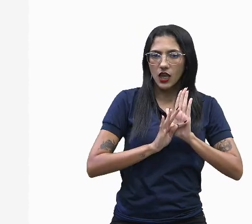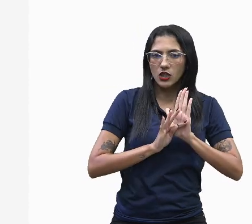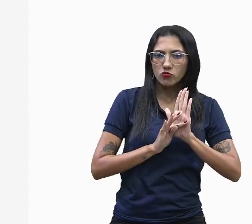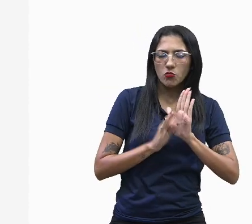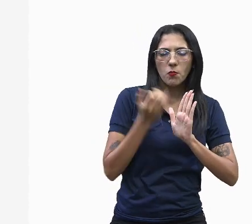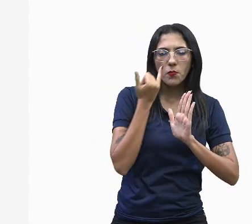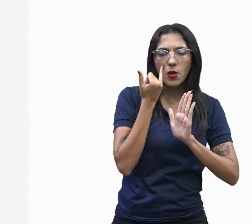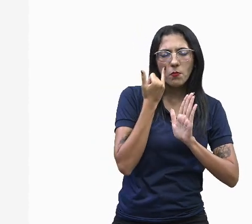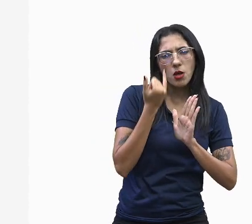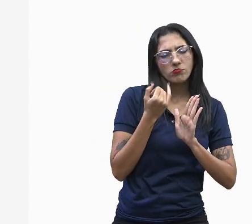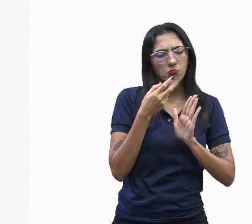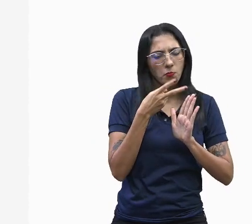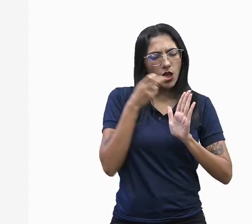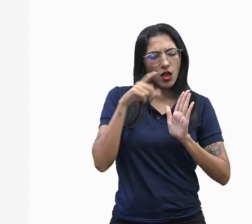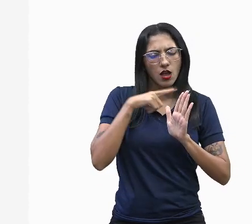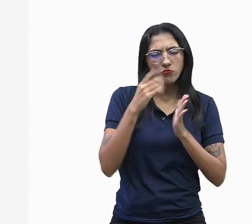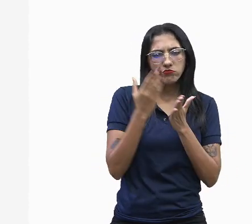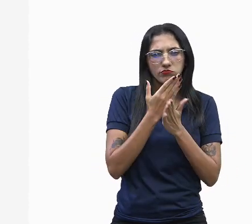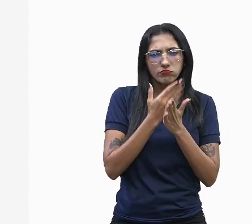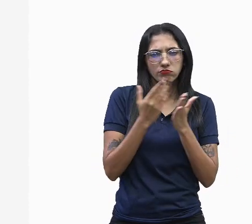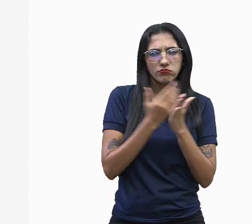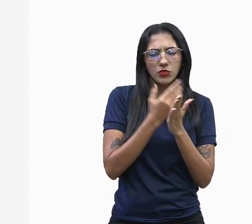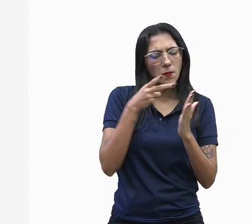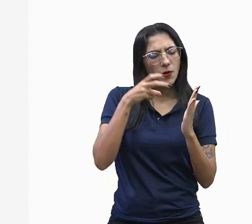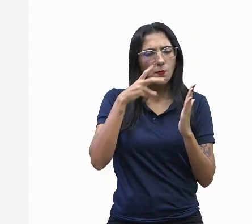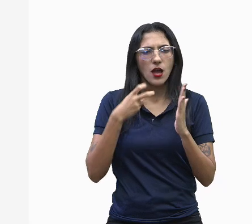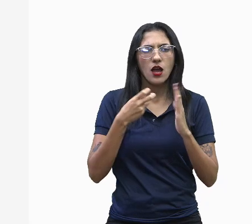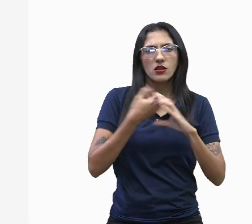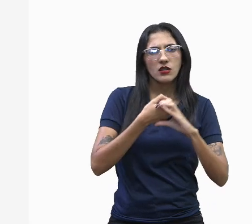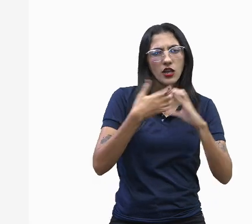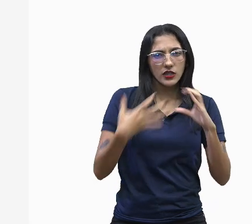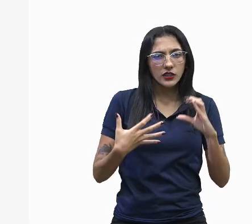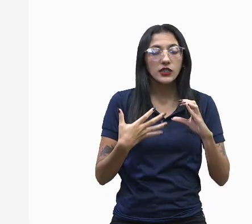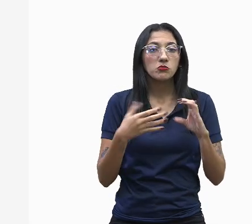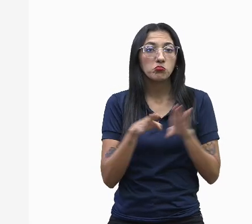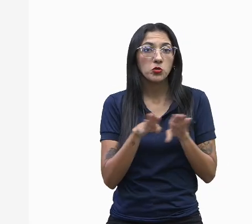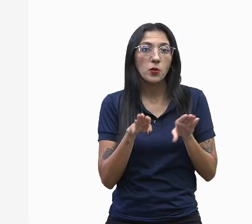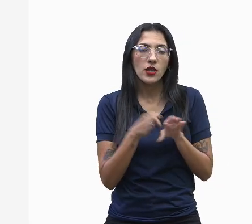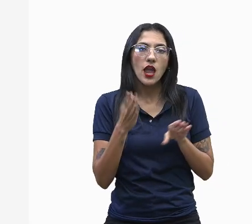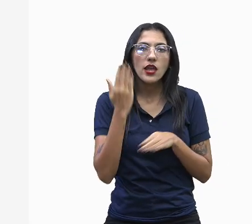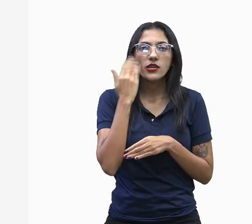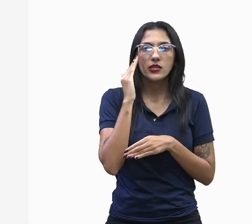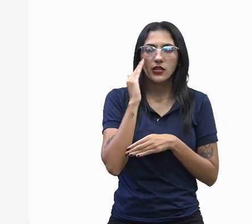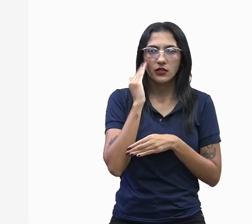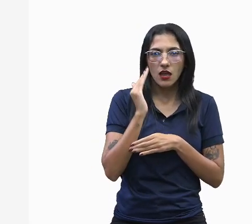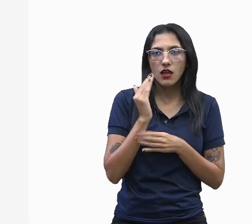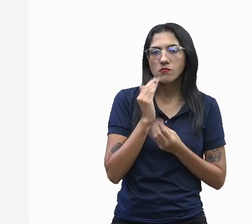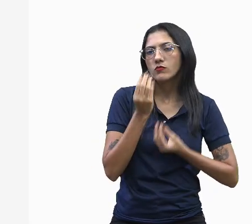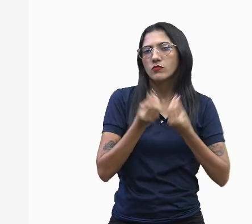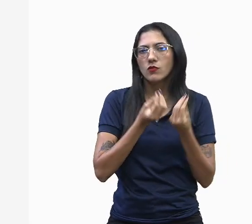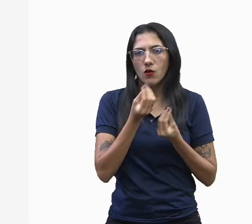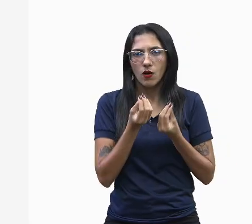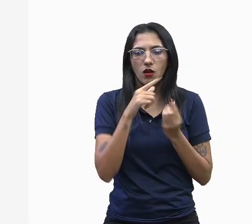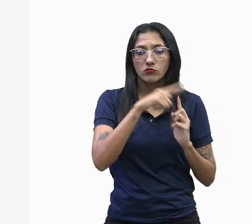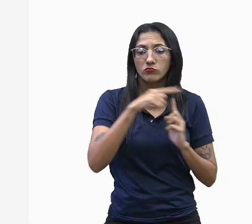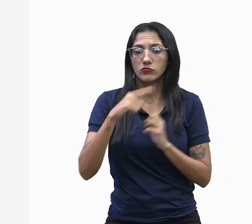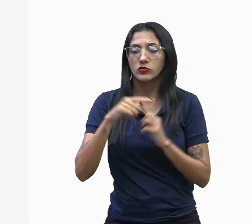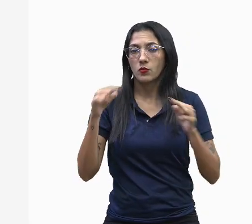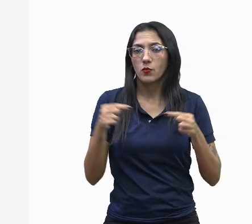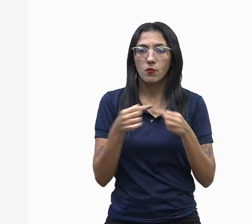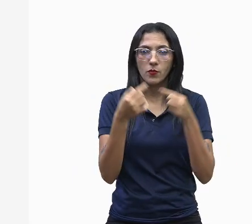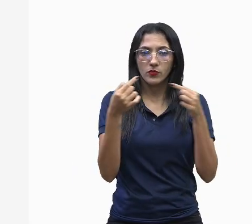algumas características vão nos ajudar a perceber e a classificá-lo como tal. Então, nós vamos